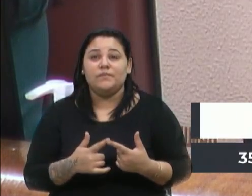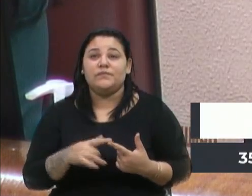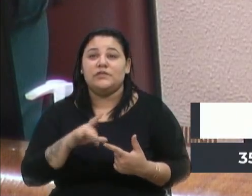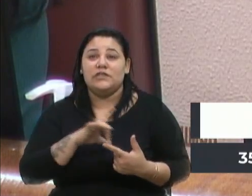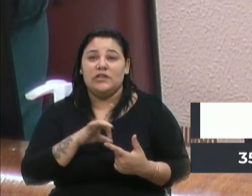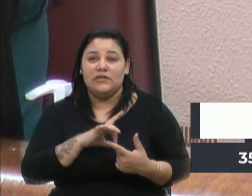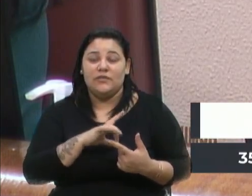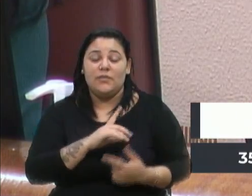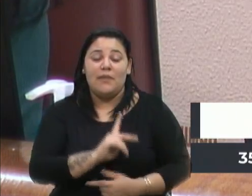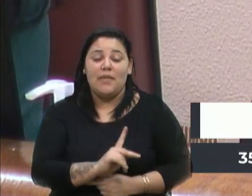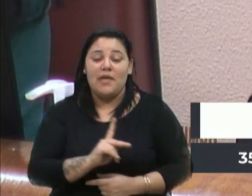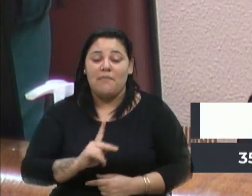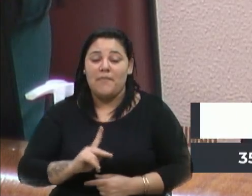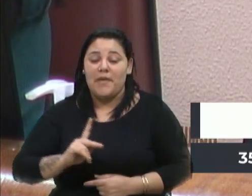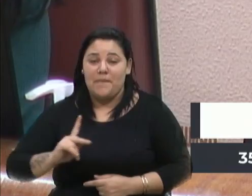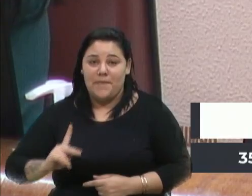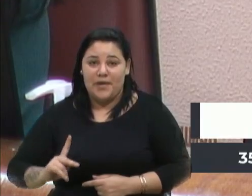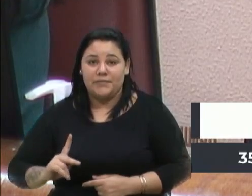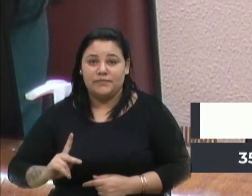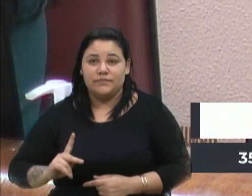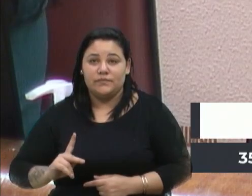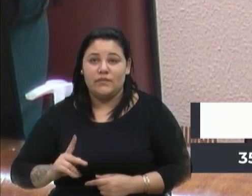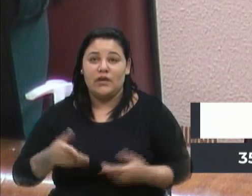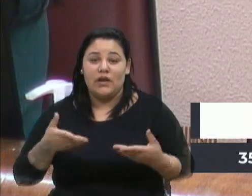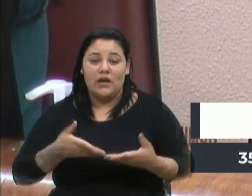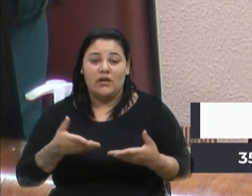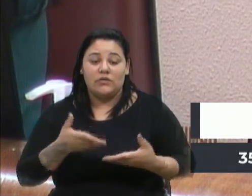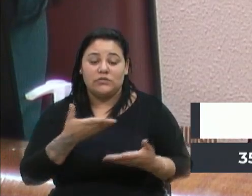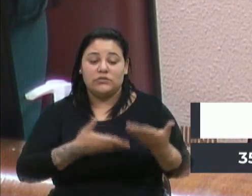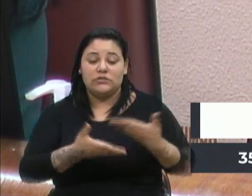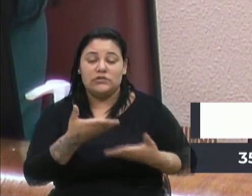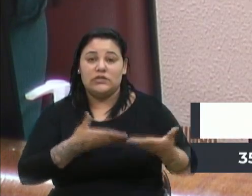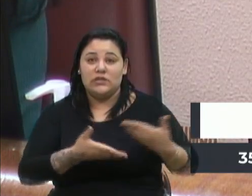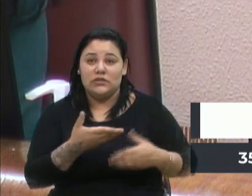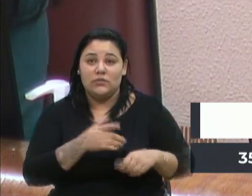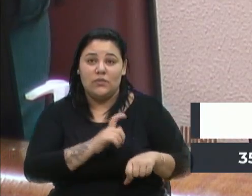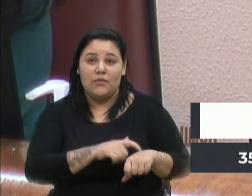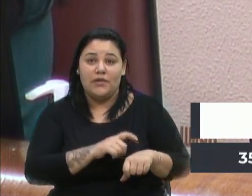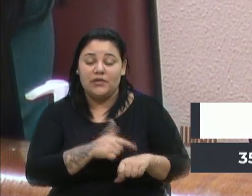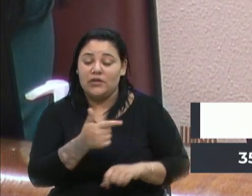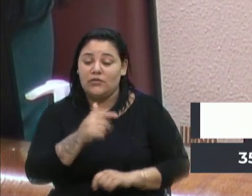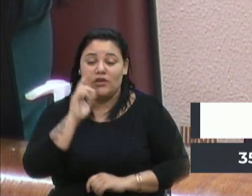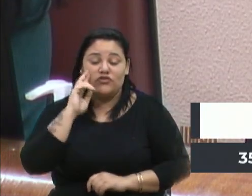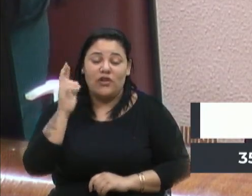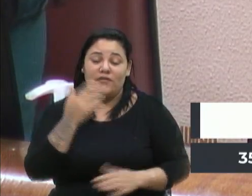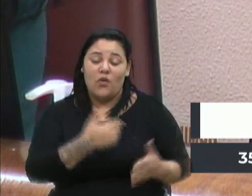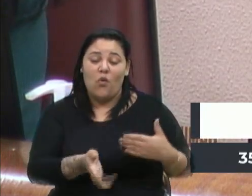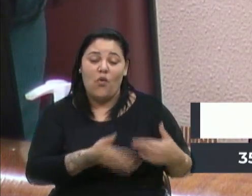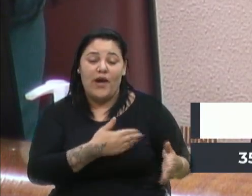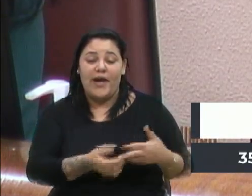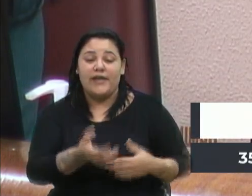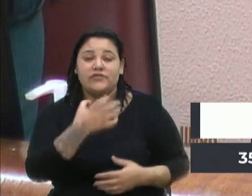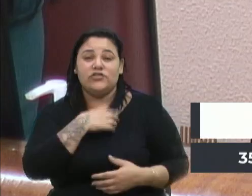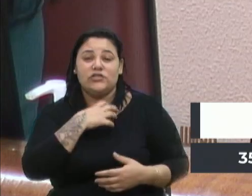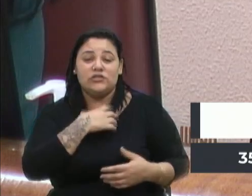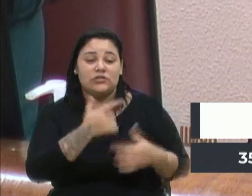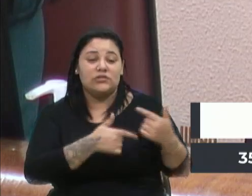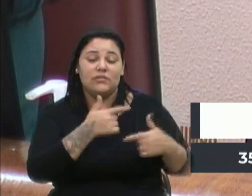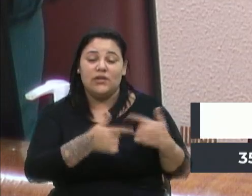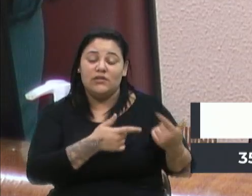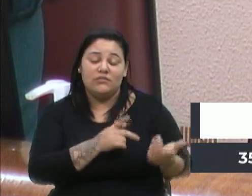parceria pública-privada e estão atendendo nesse momento sem chefia como querem. Esta é a bem da